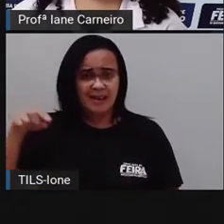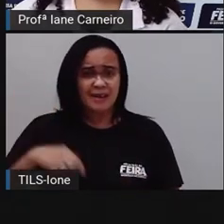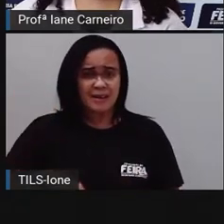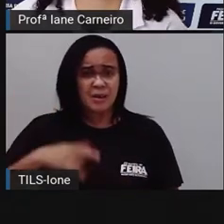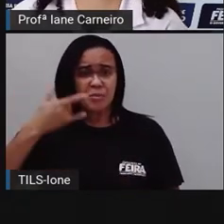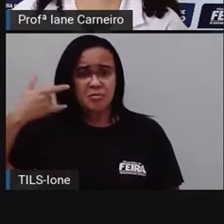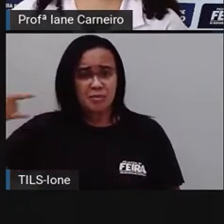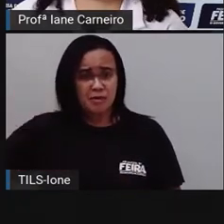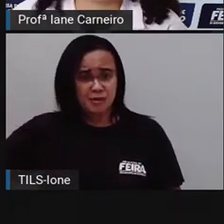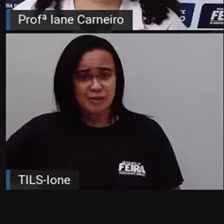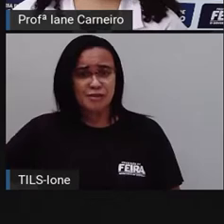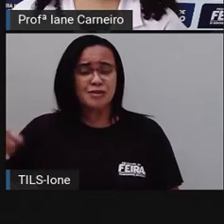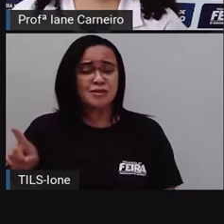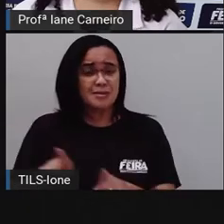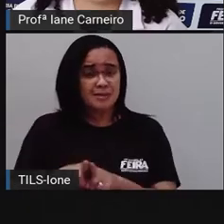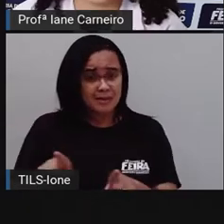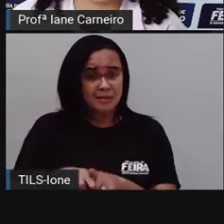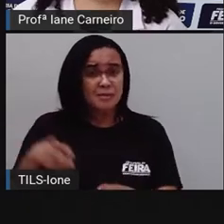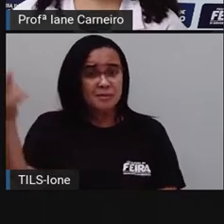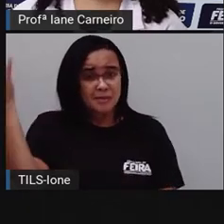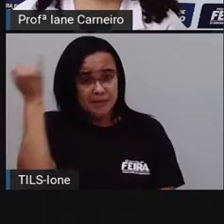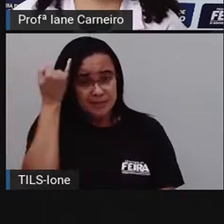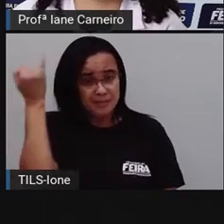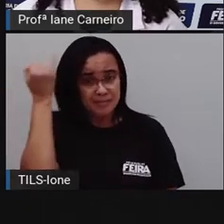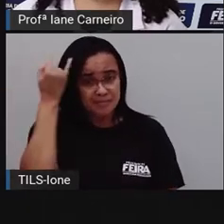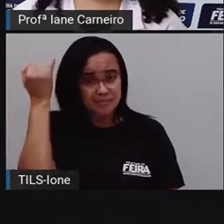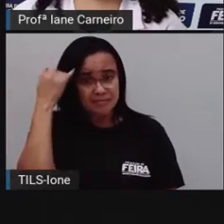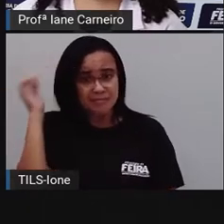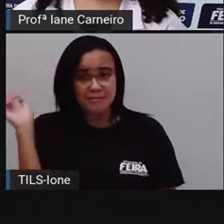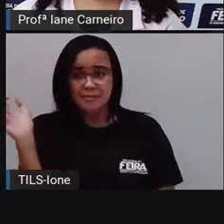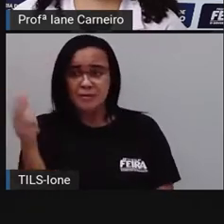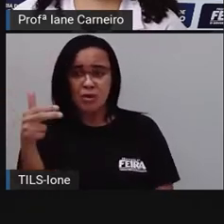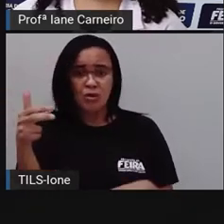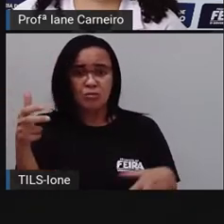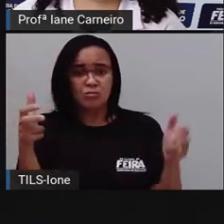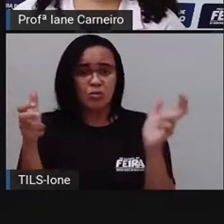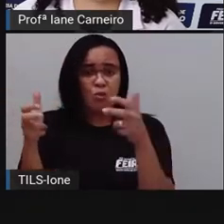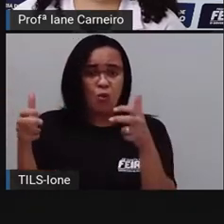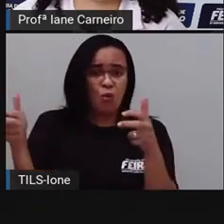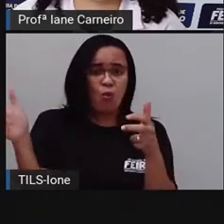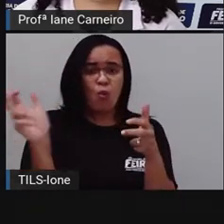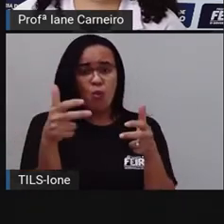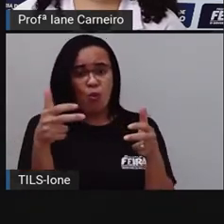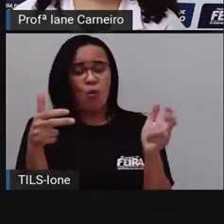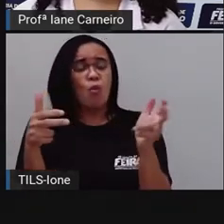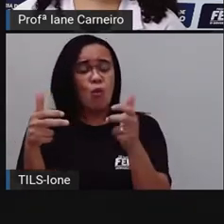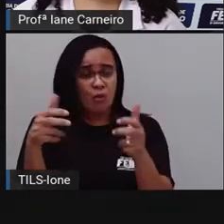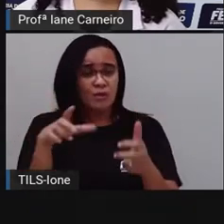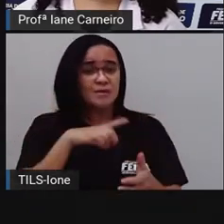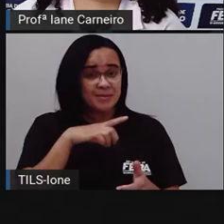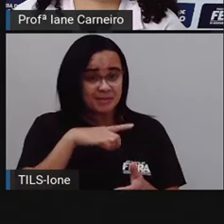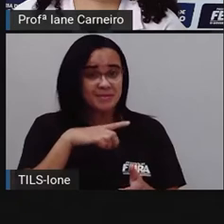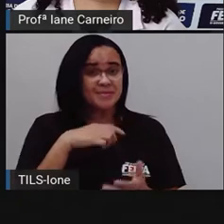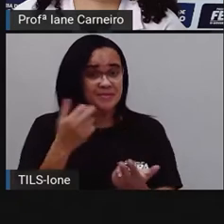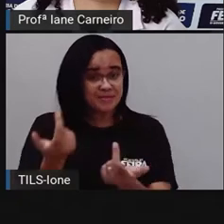Peixe, boi e preguiça também. Ó, a preguicinha aqui.